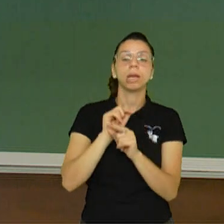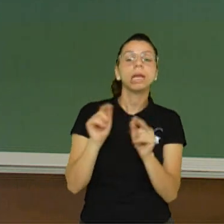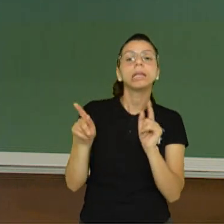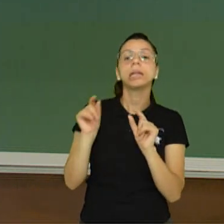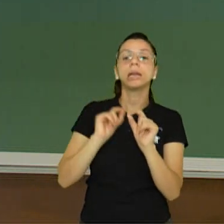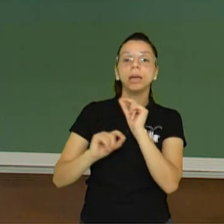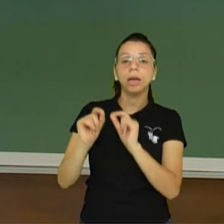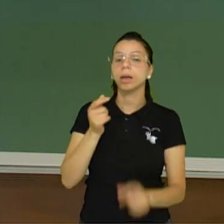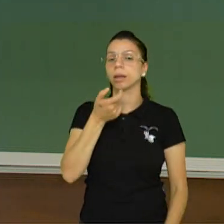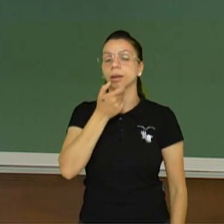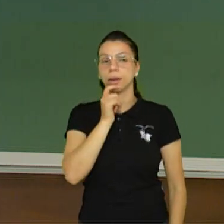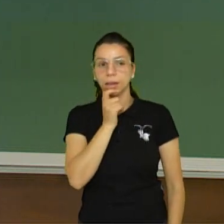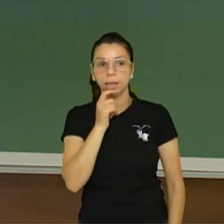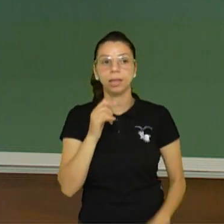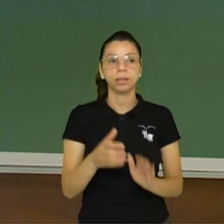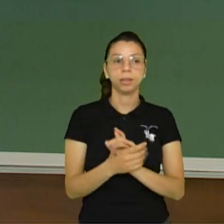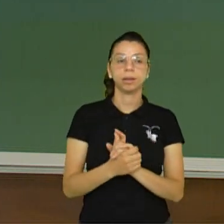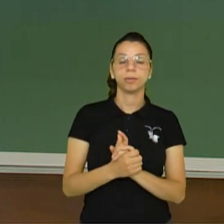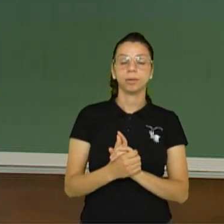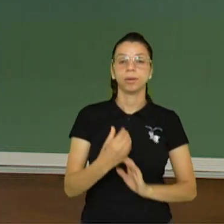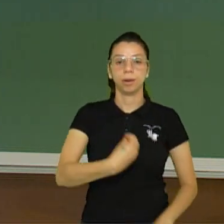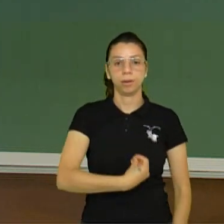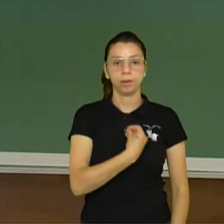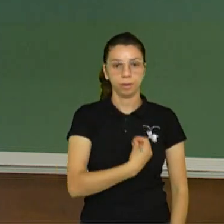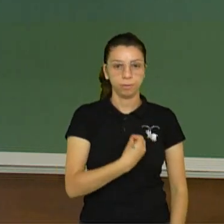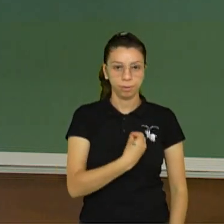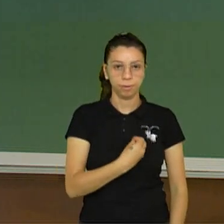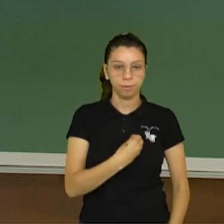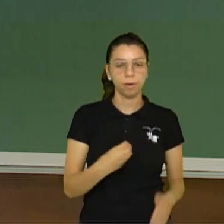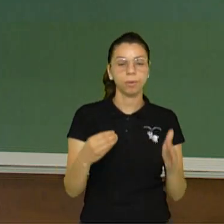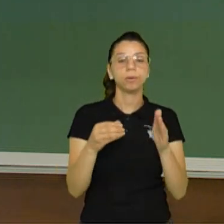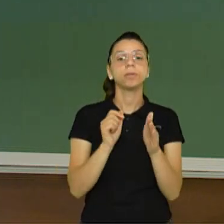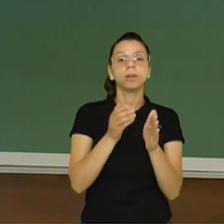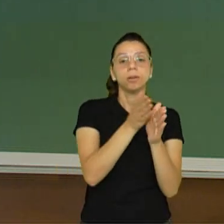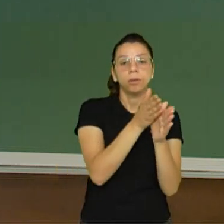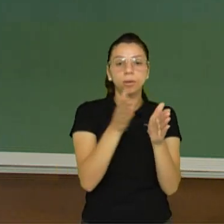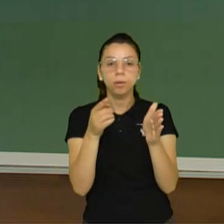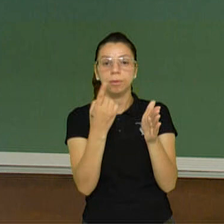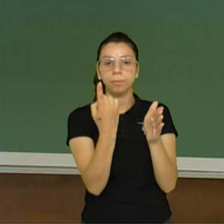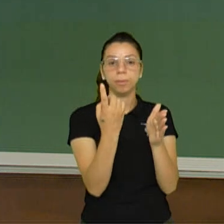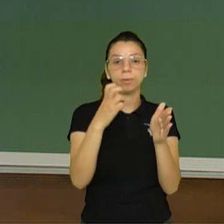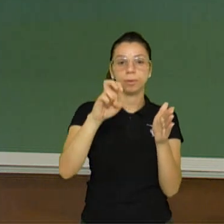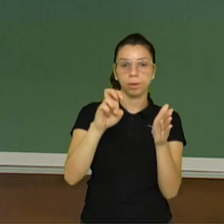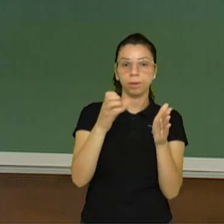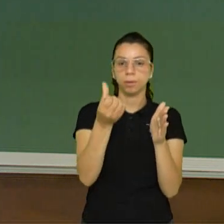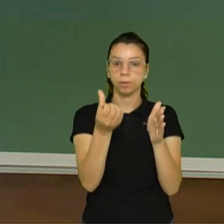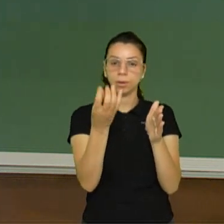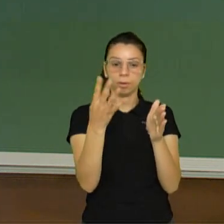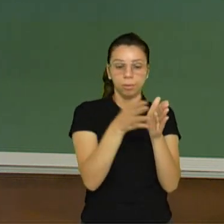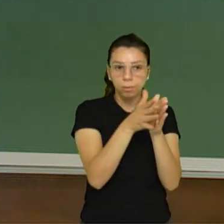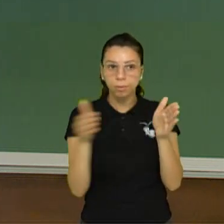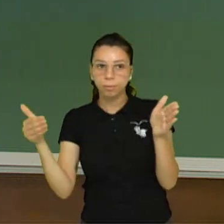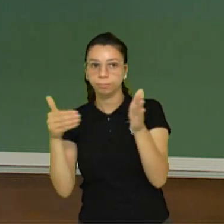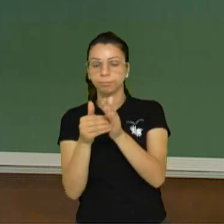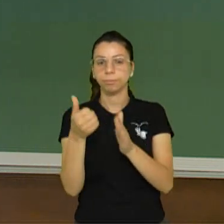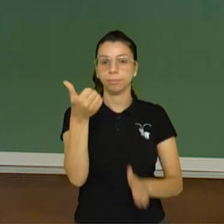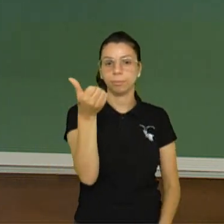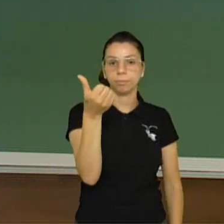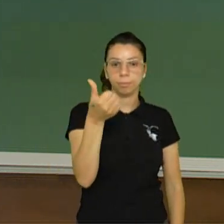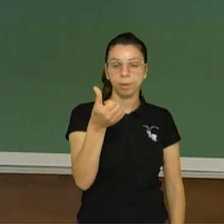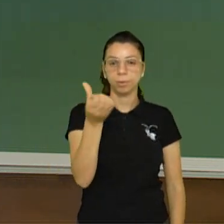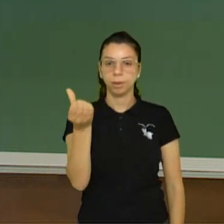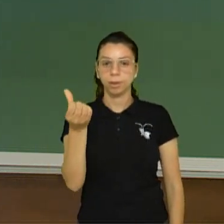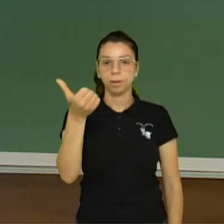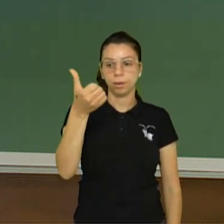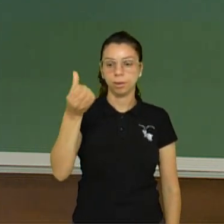de 1564 a 1616. E ele é o autor de obras muito famosas,